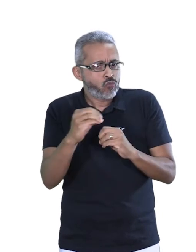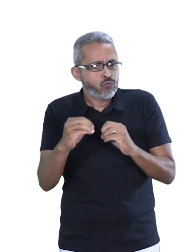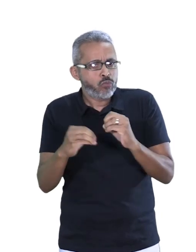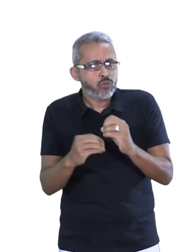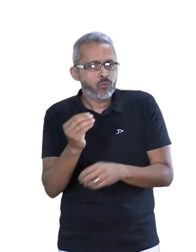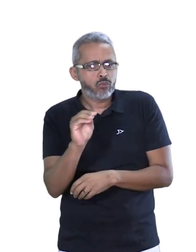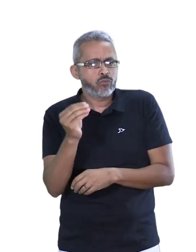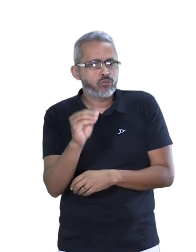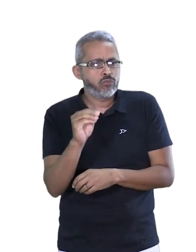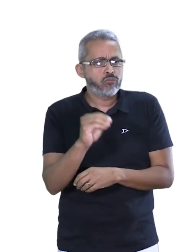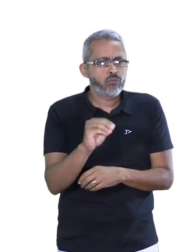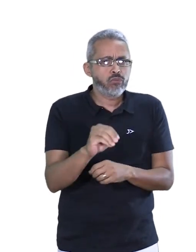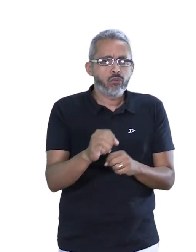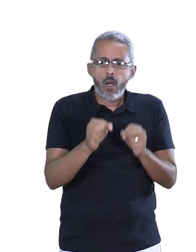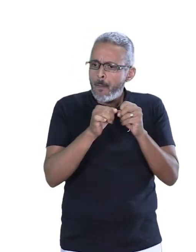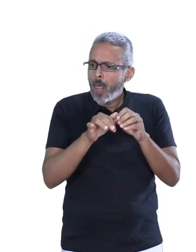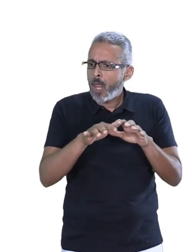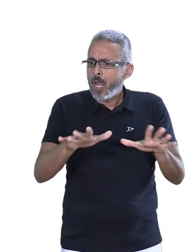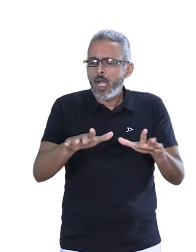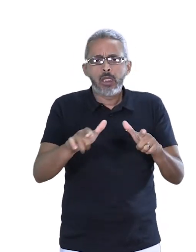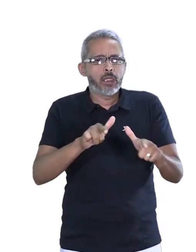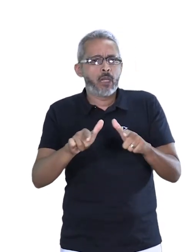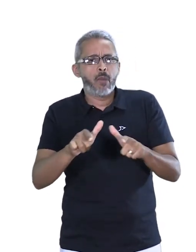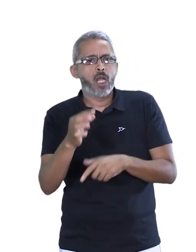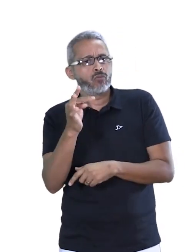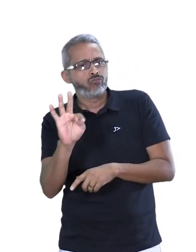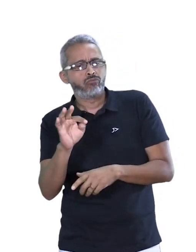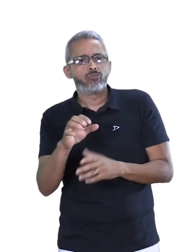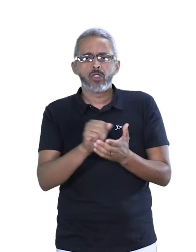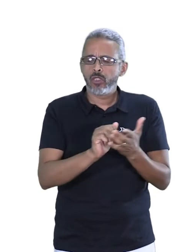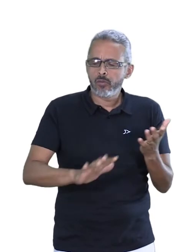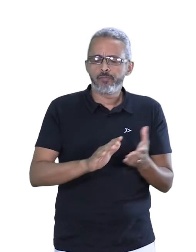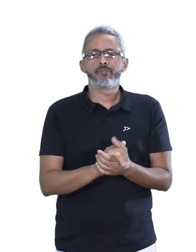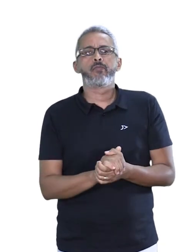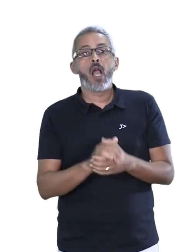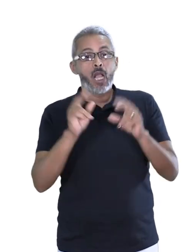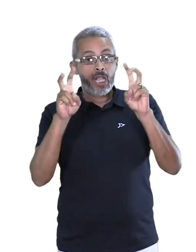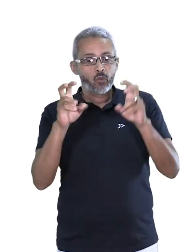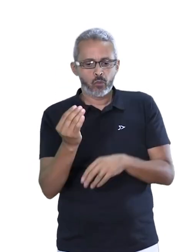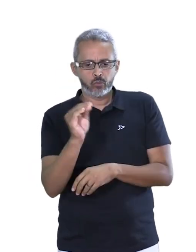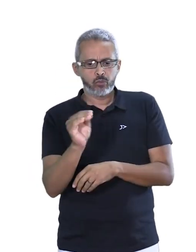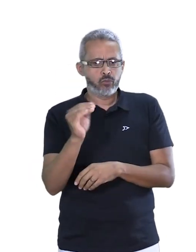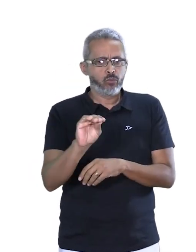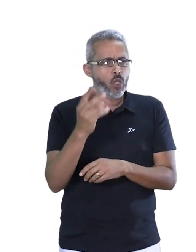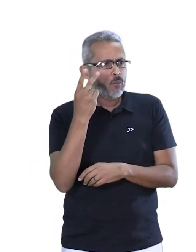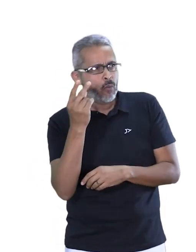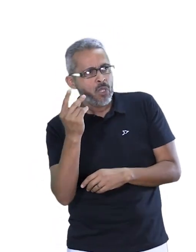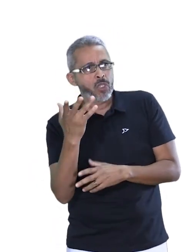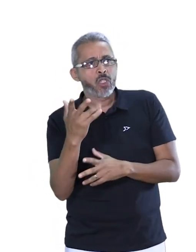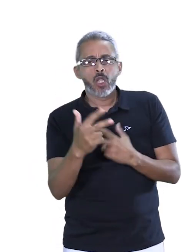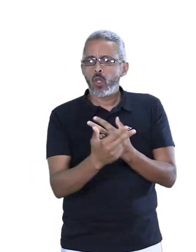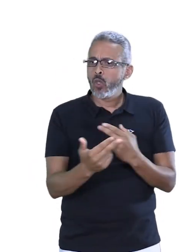e nele divulgar todos os seus trabalhos. Os assuntos que são retratados no blog costumam